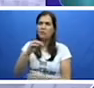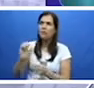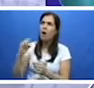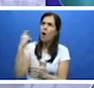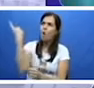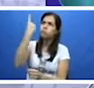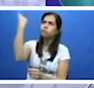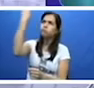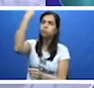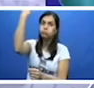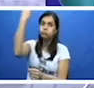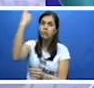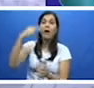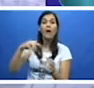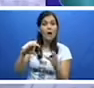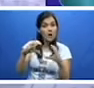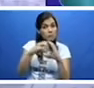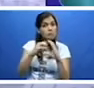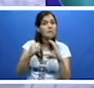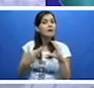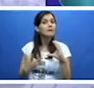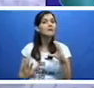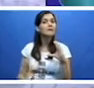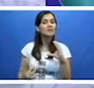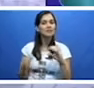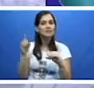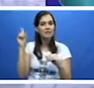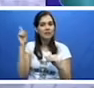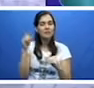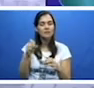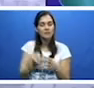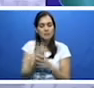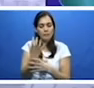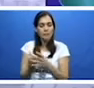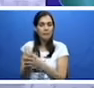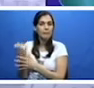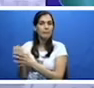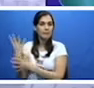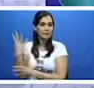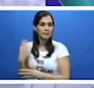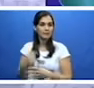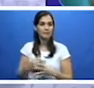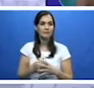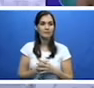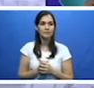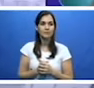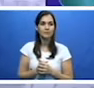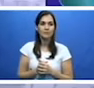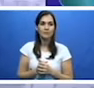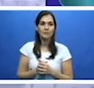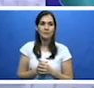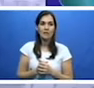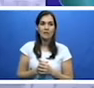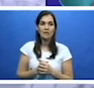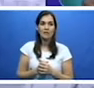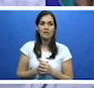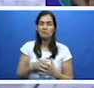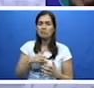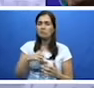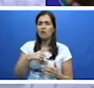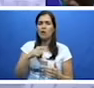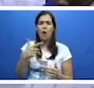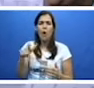características das gimnospermas exemplo como promoção daqui a pouco a sequóia que Possivelmente foi a planta mais alta que já